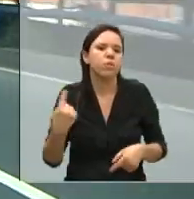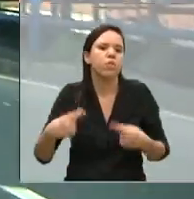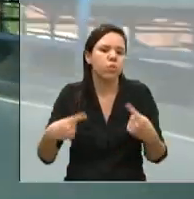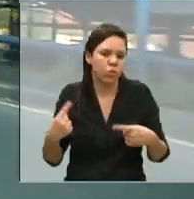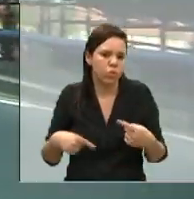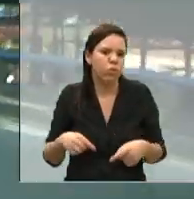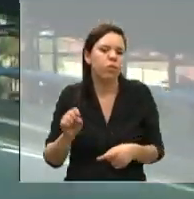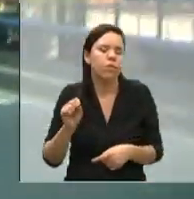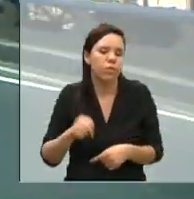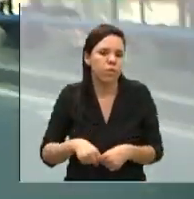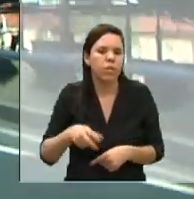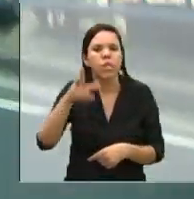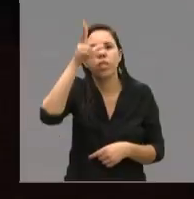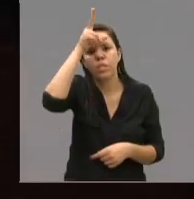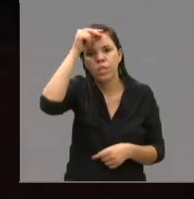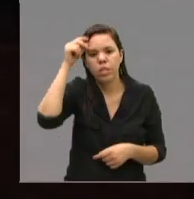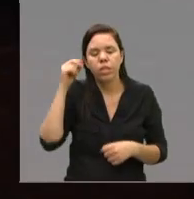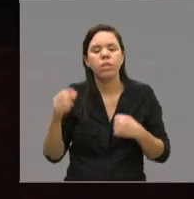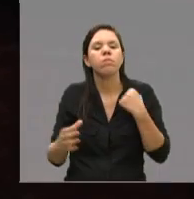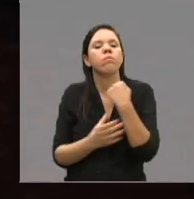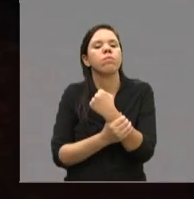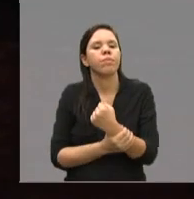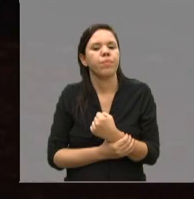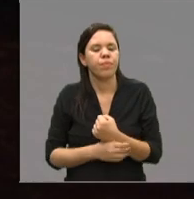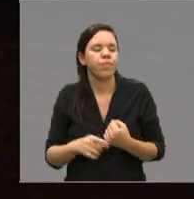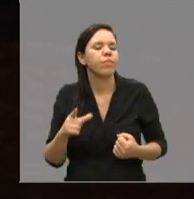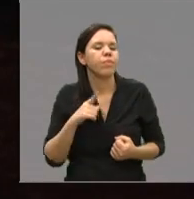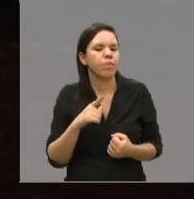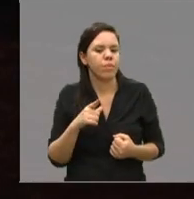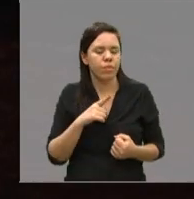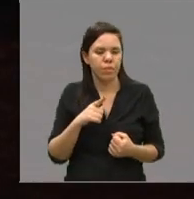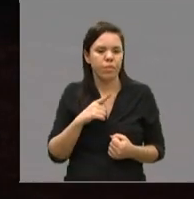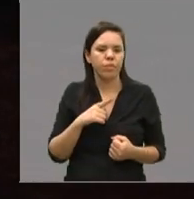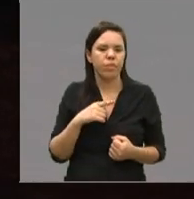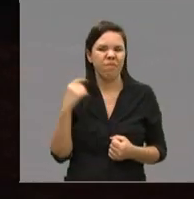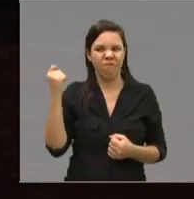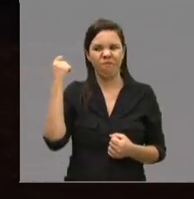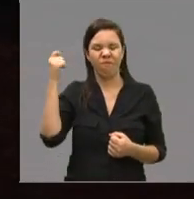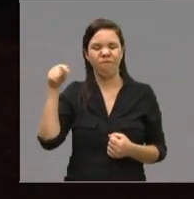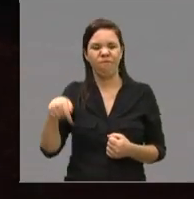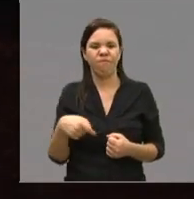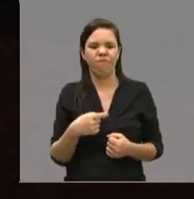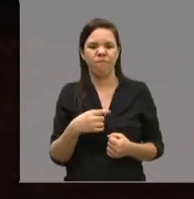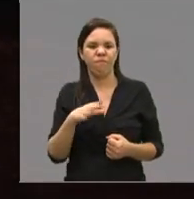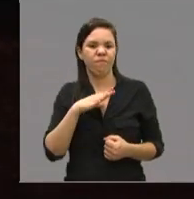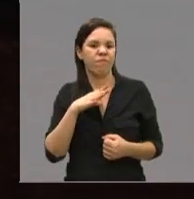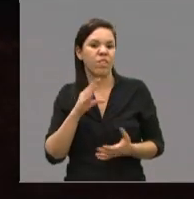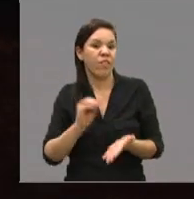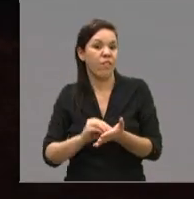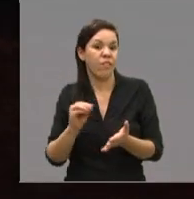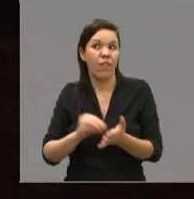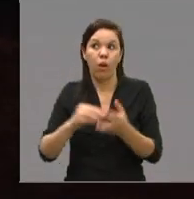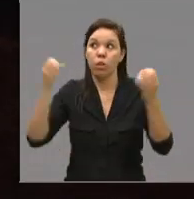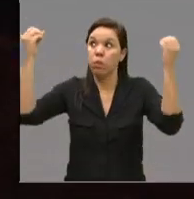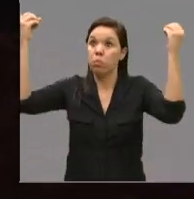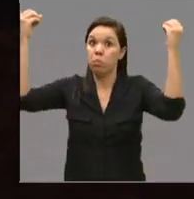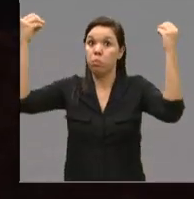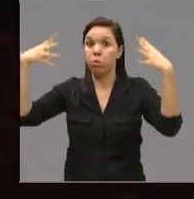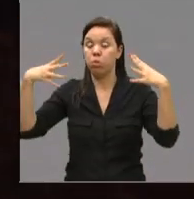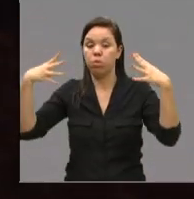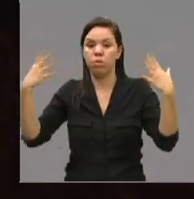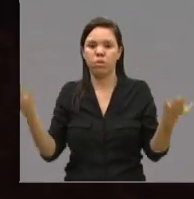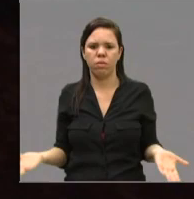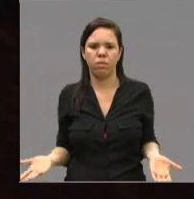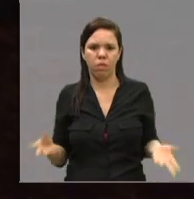segurança pública. Segurança pública também, a gente tem uma situação gravíssima na cidade, que é a questão da falta de iluminação. Esse foi um